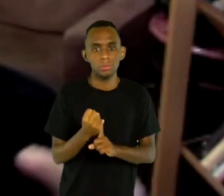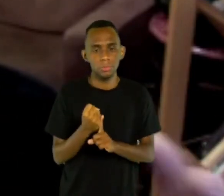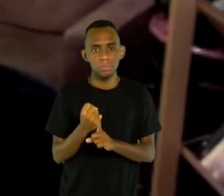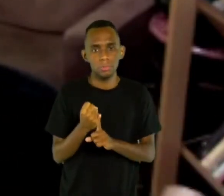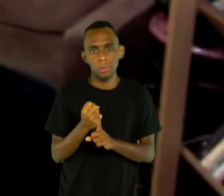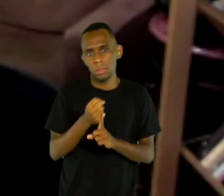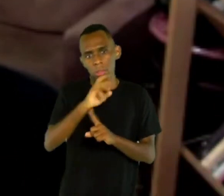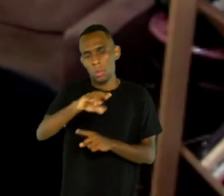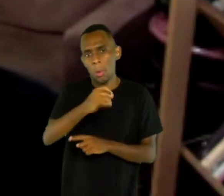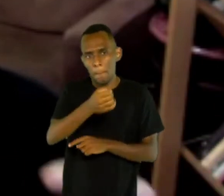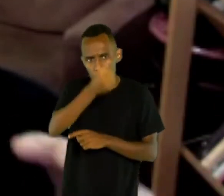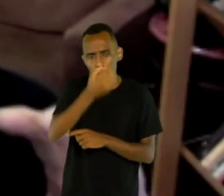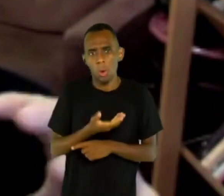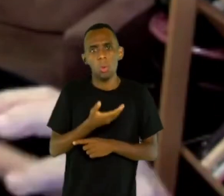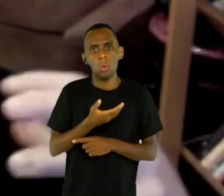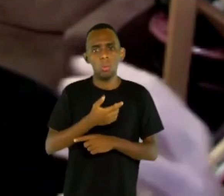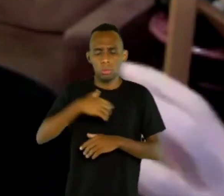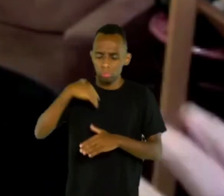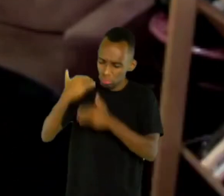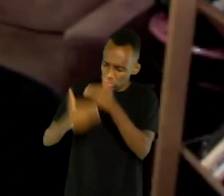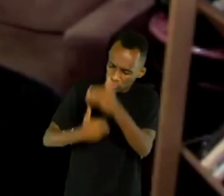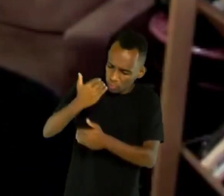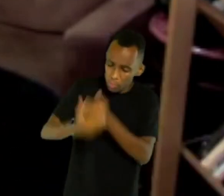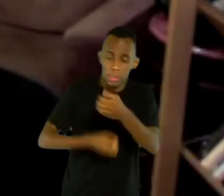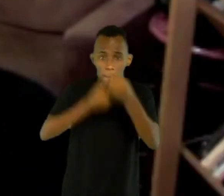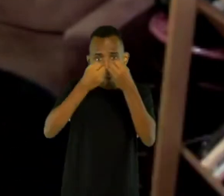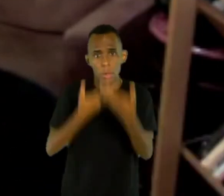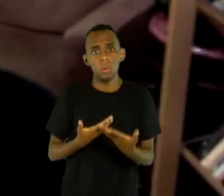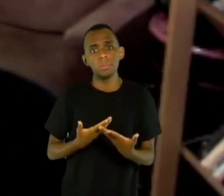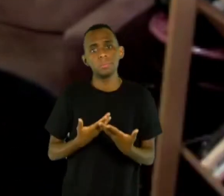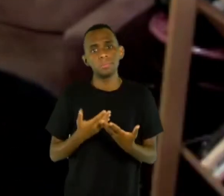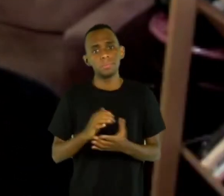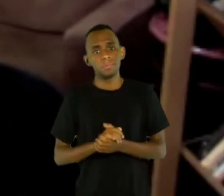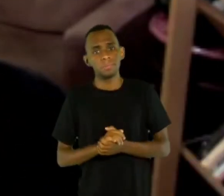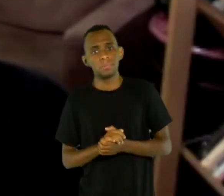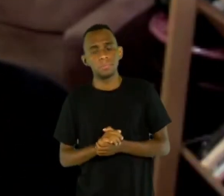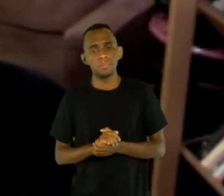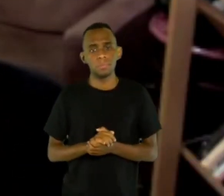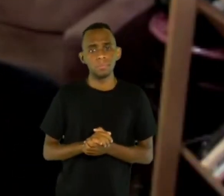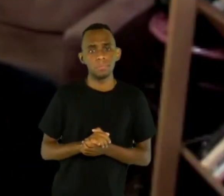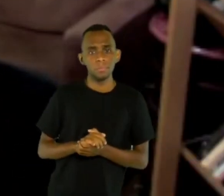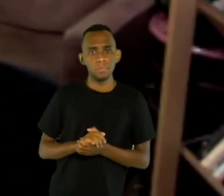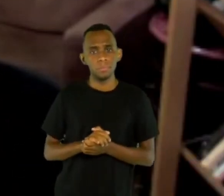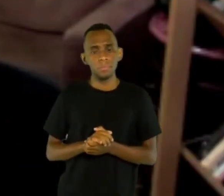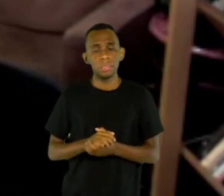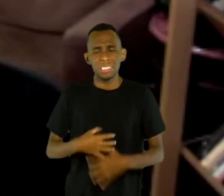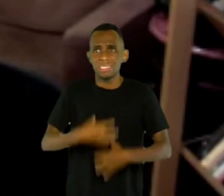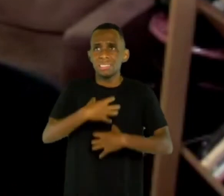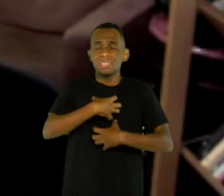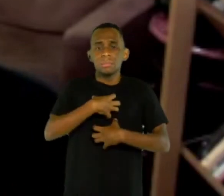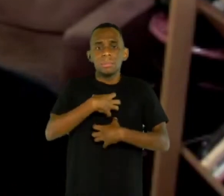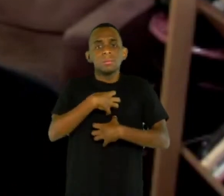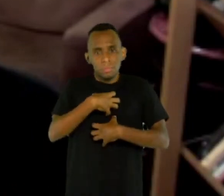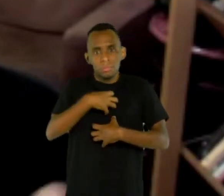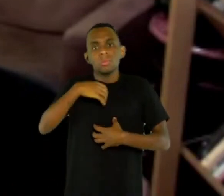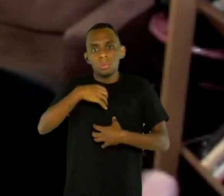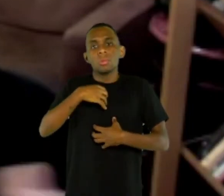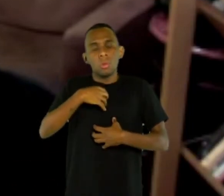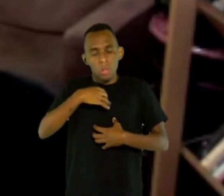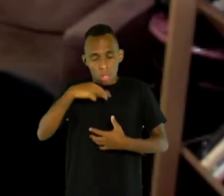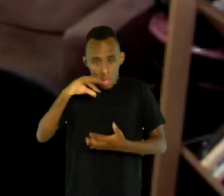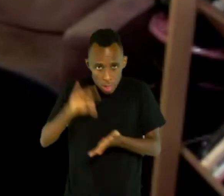boa, bem construída, né? E isso nos afeta diretamente, a